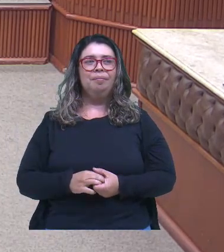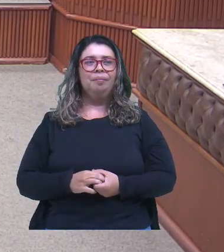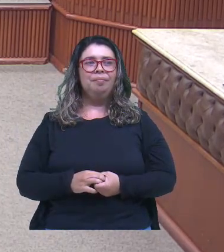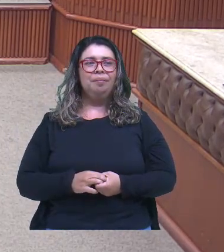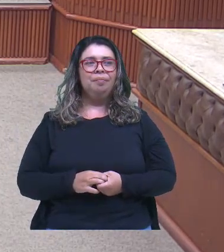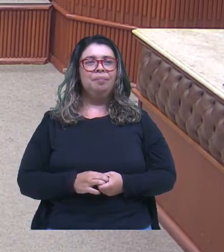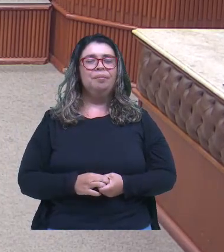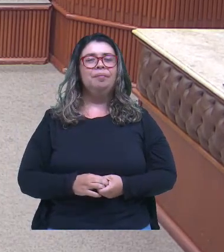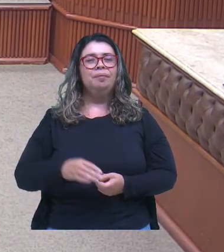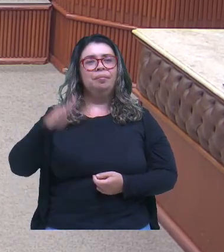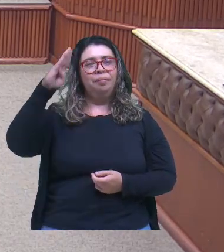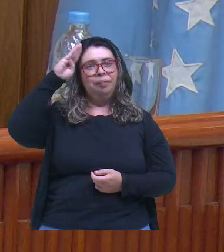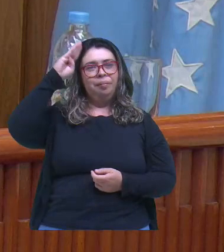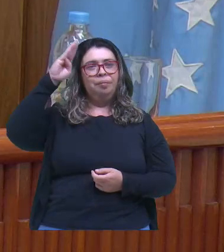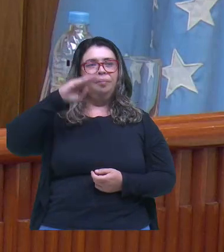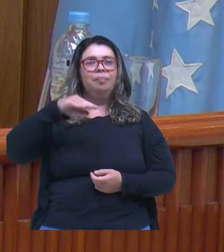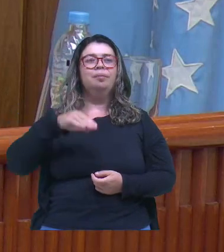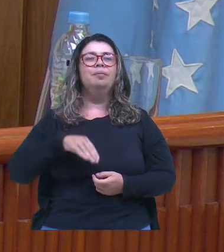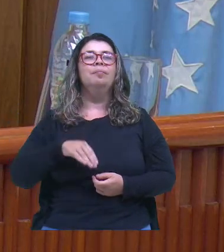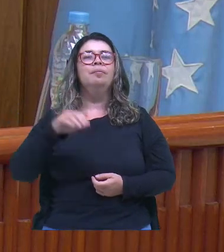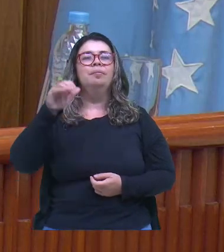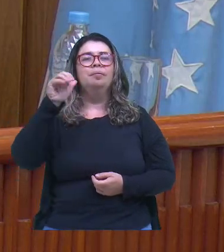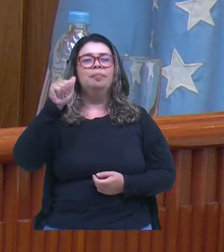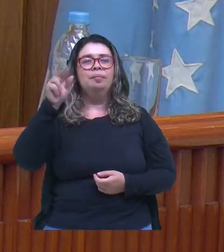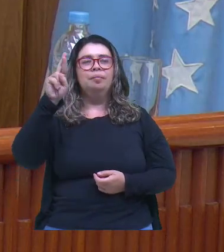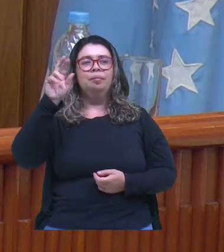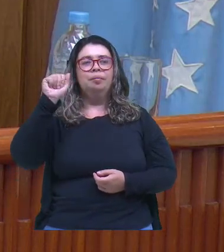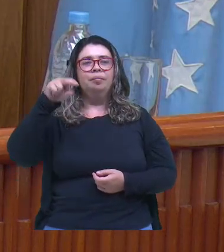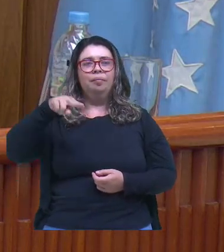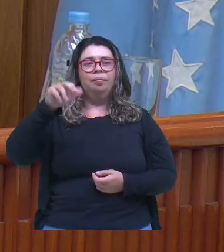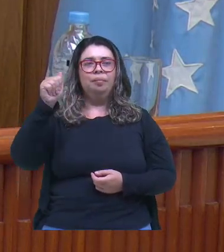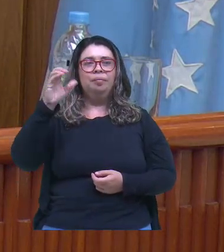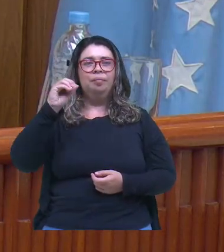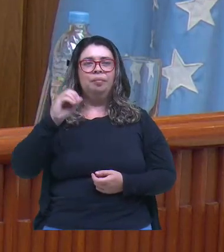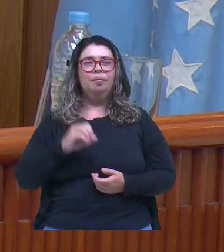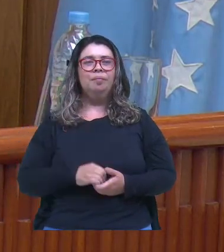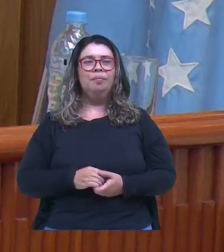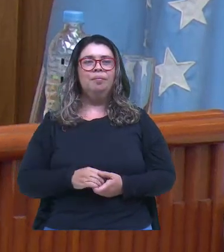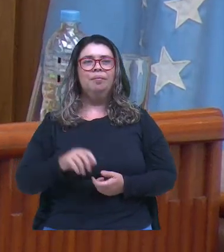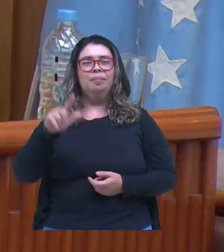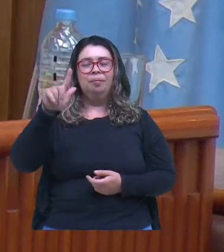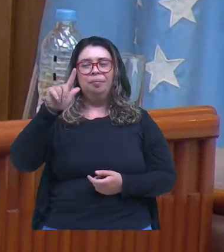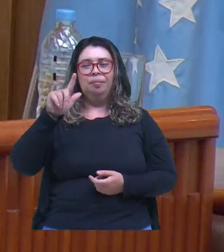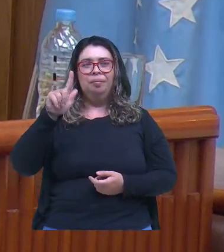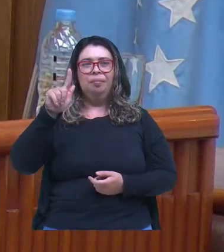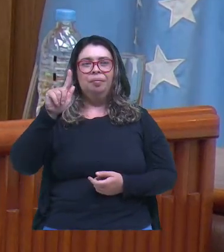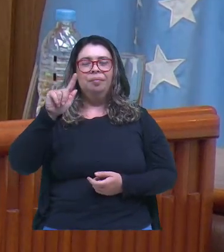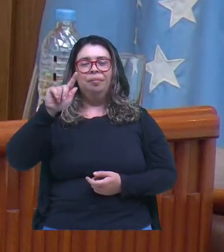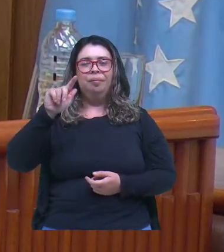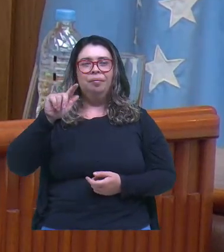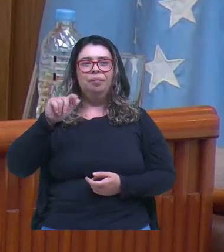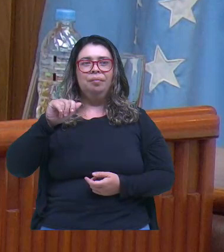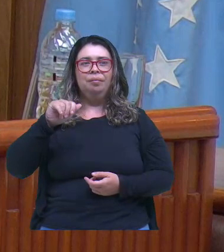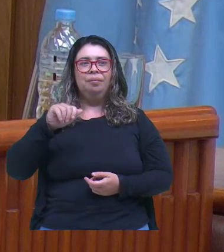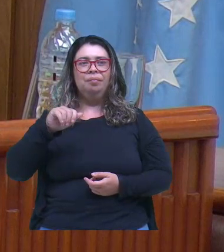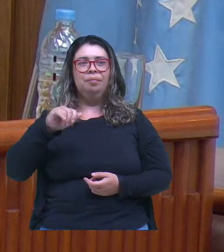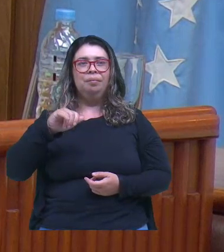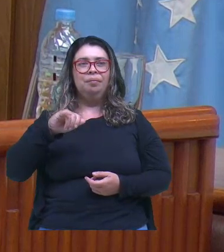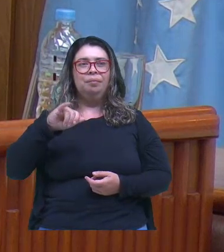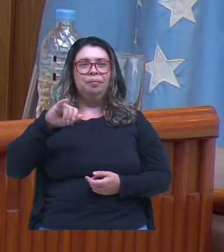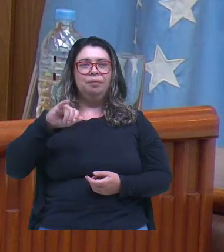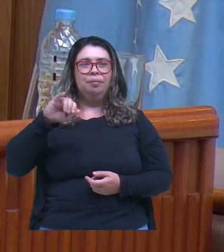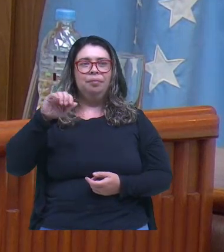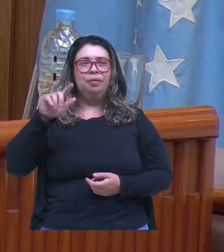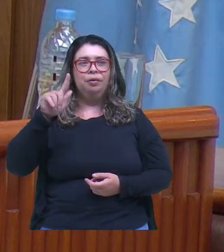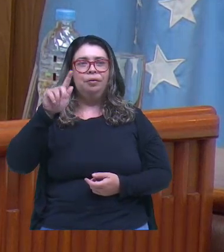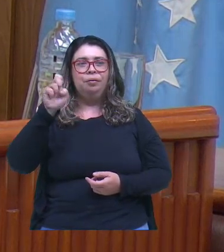Interior, Coronel Aranão, o Sargento Jefferson, que encabeçou esse projeto.